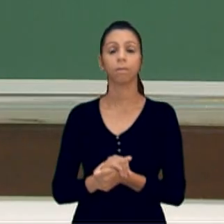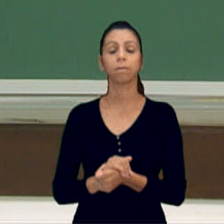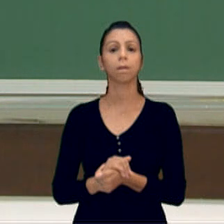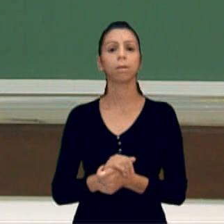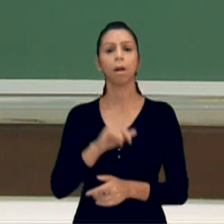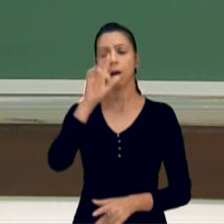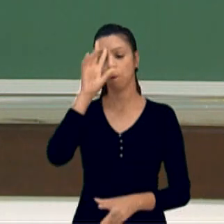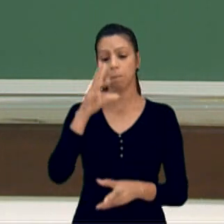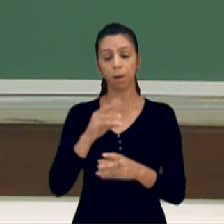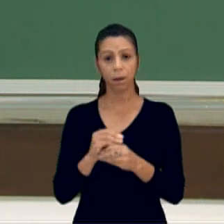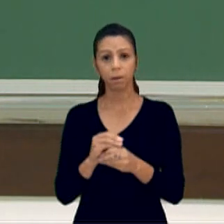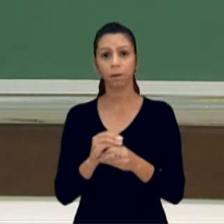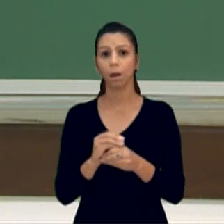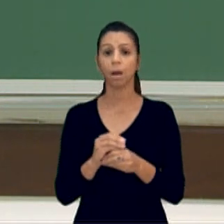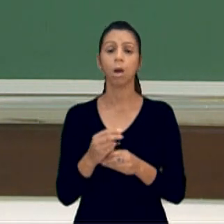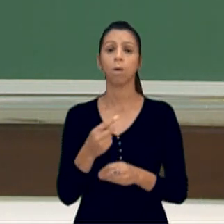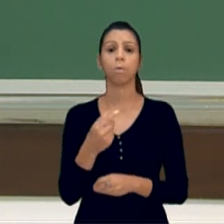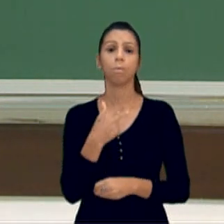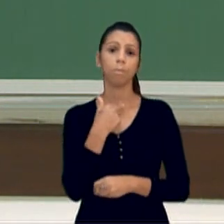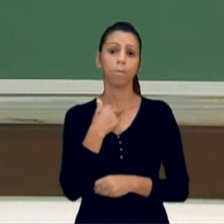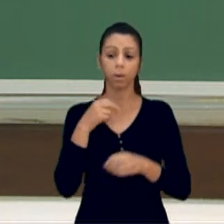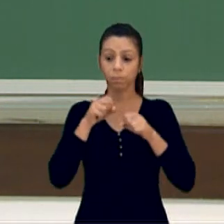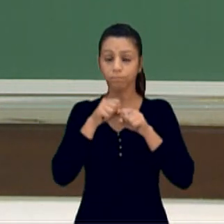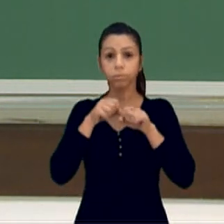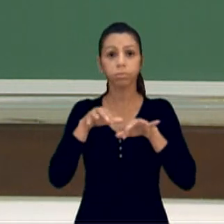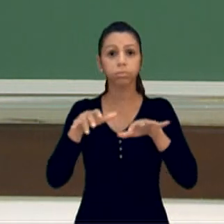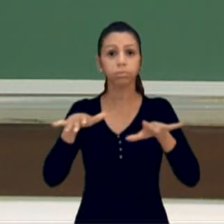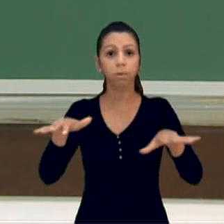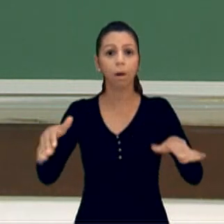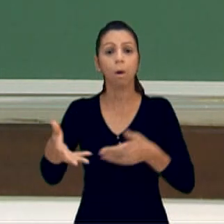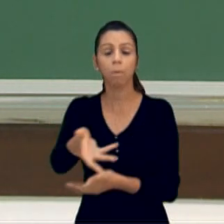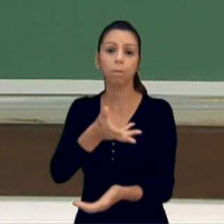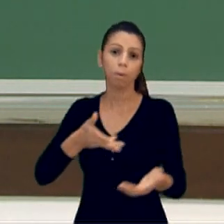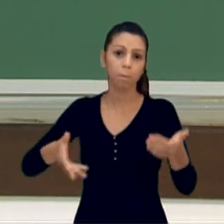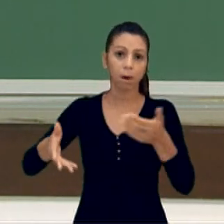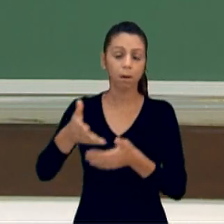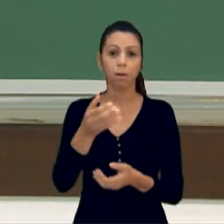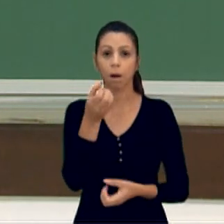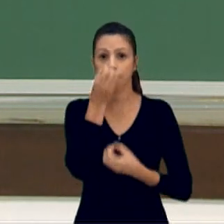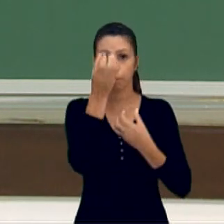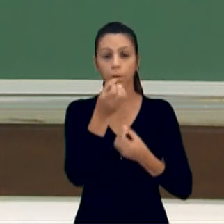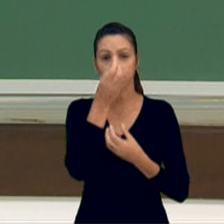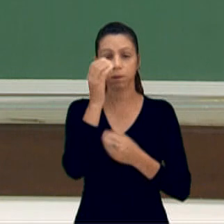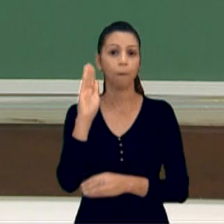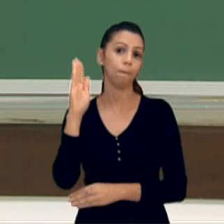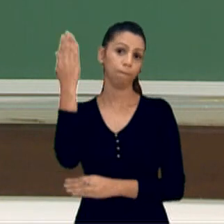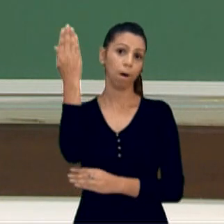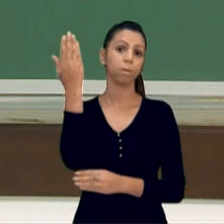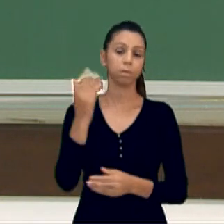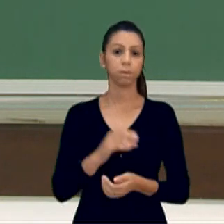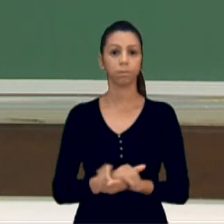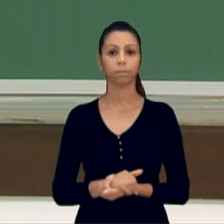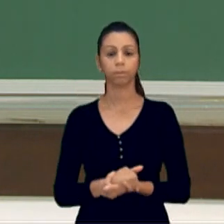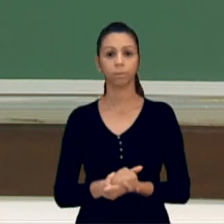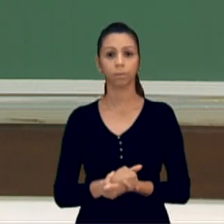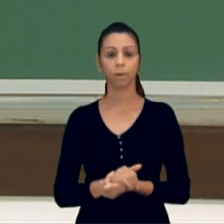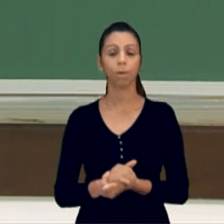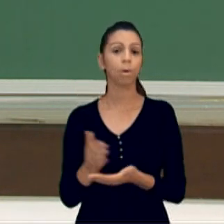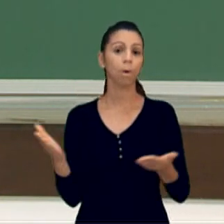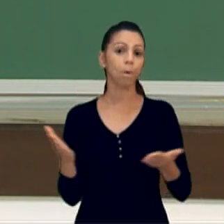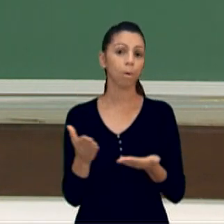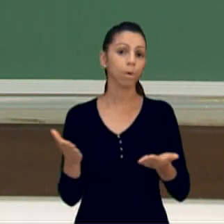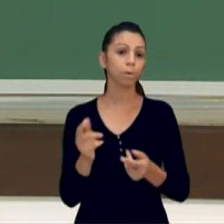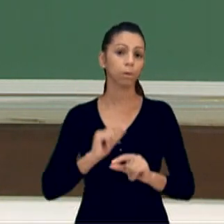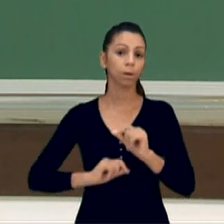compartilhar as informações que são falsas. Para a aula de hoje, então, nós vamos estudar anúncio